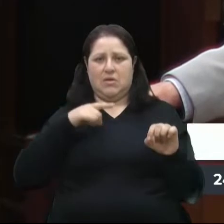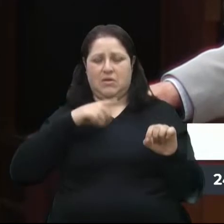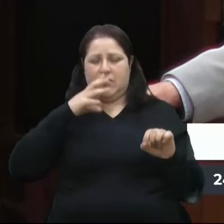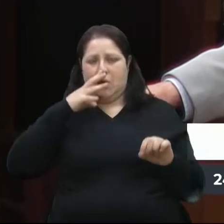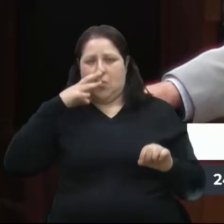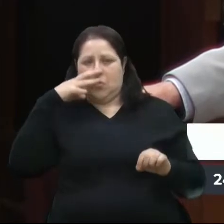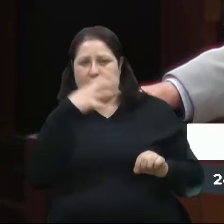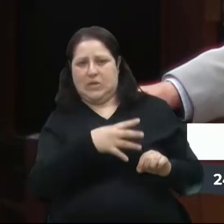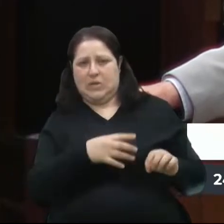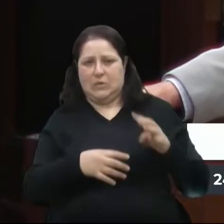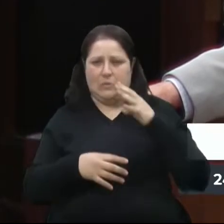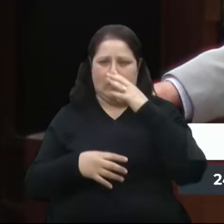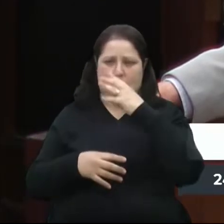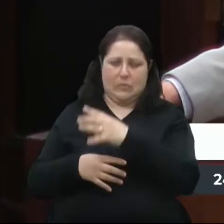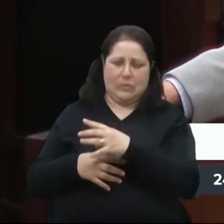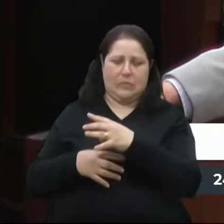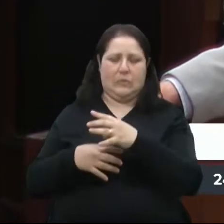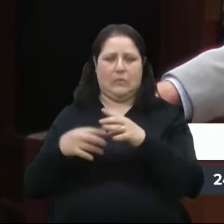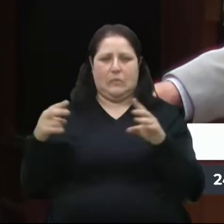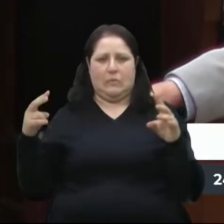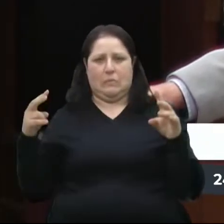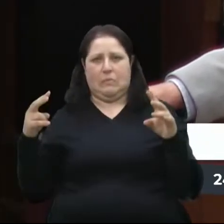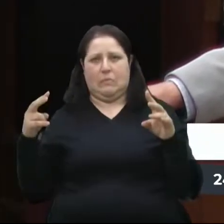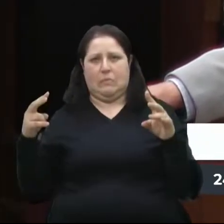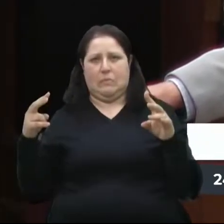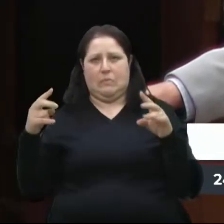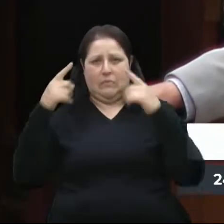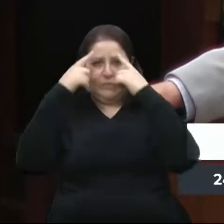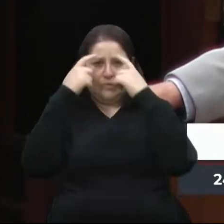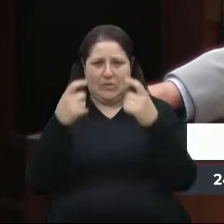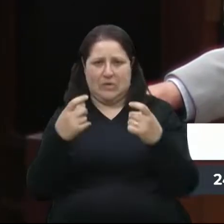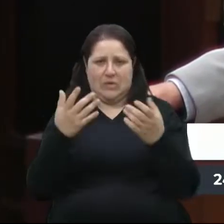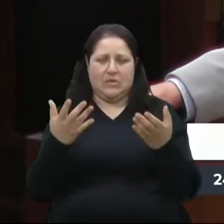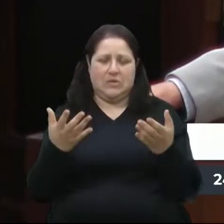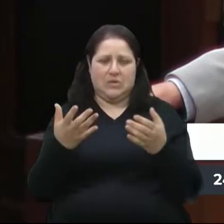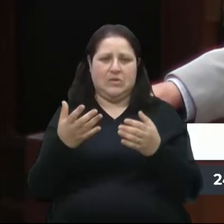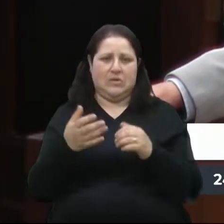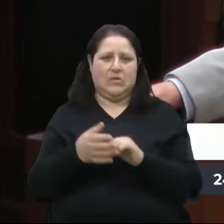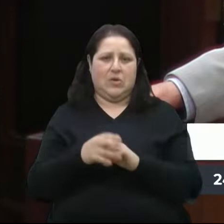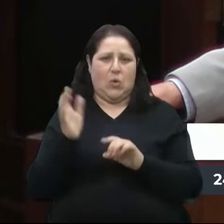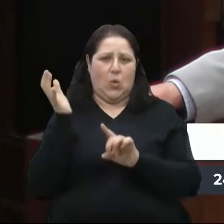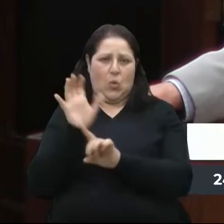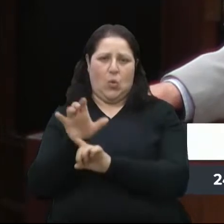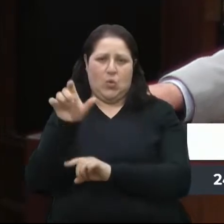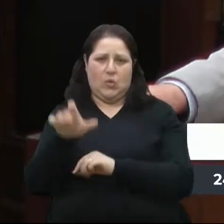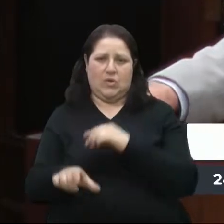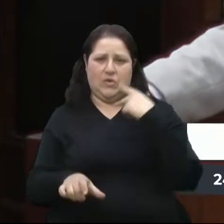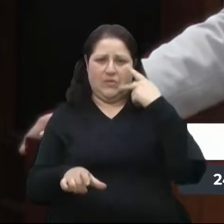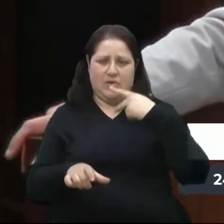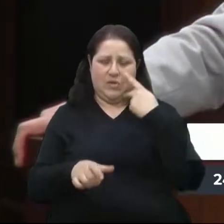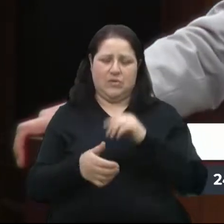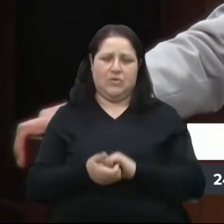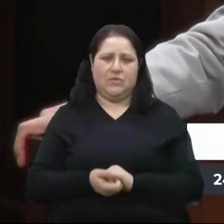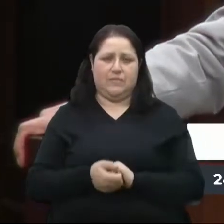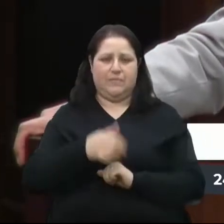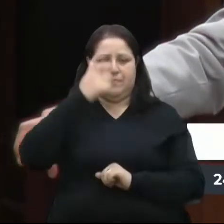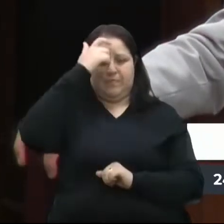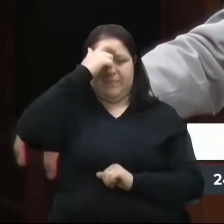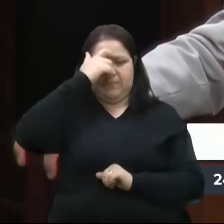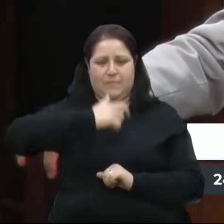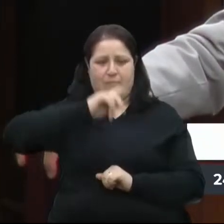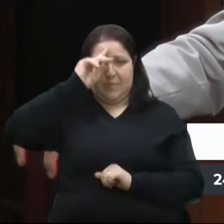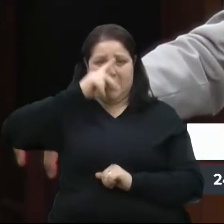acusações, agressões, inclusive com o vereador. Então, para este vereador, é um dia